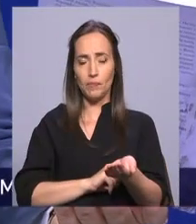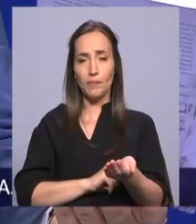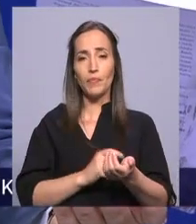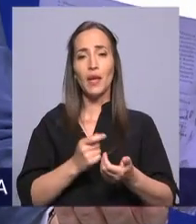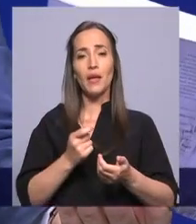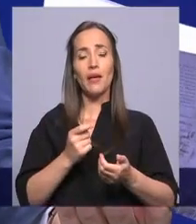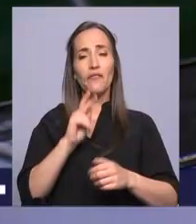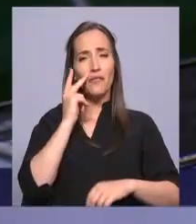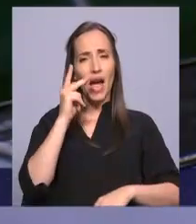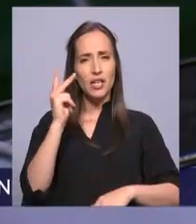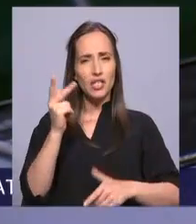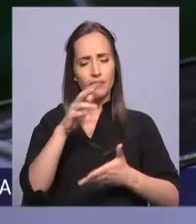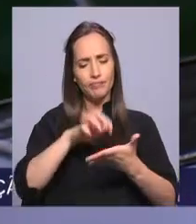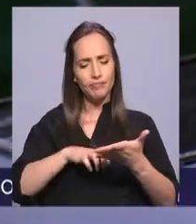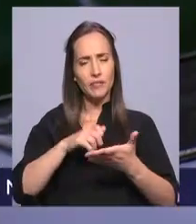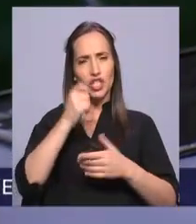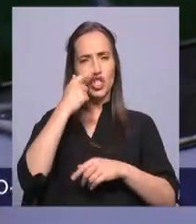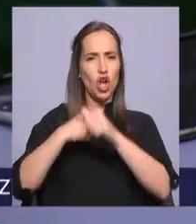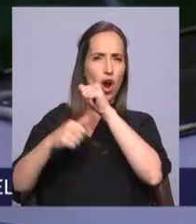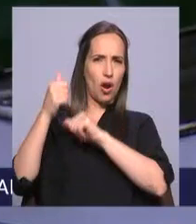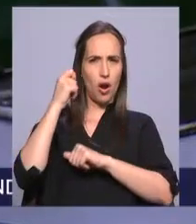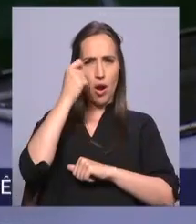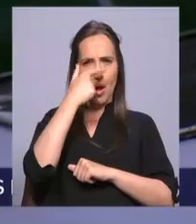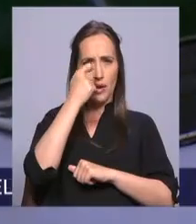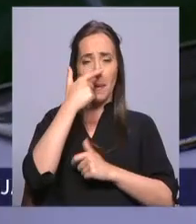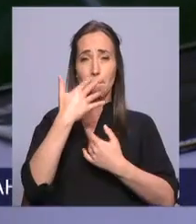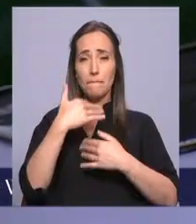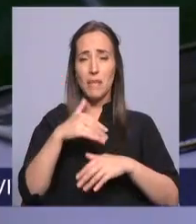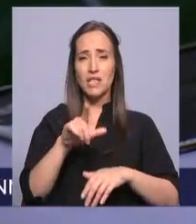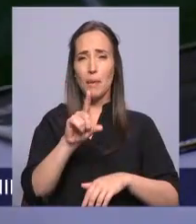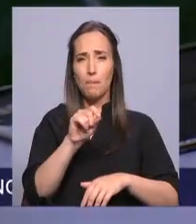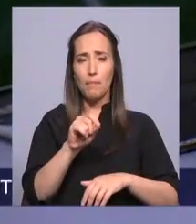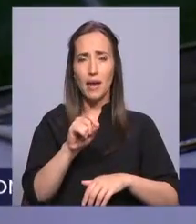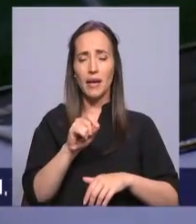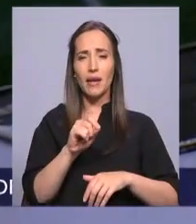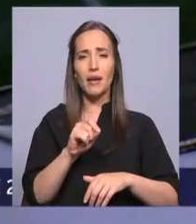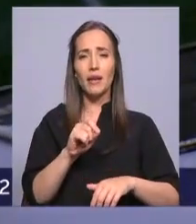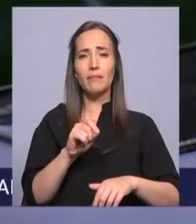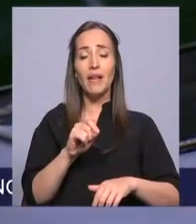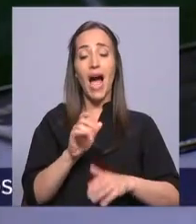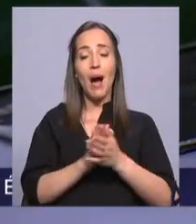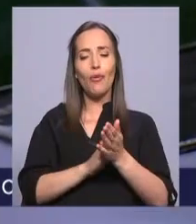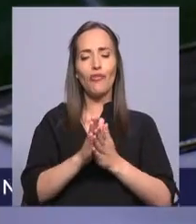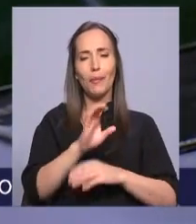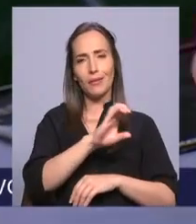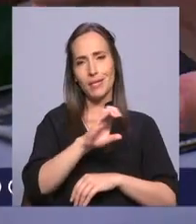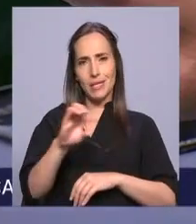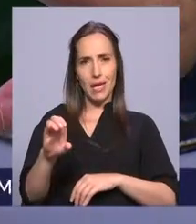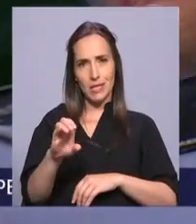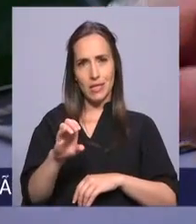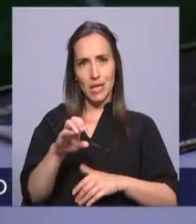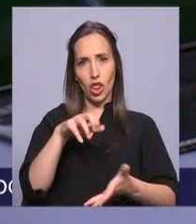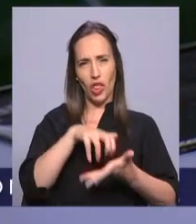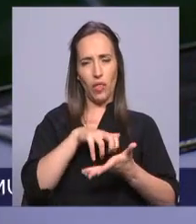é uma viagem não só pela história, mas também do pior que pode ter o aproveitamento da ciência por regimes totalitários. E,